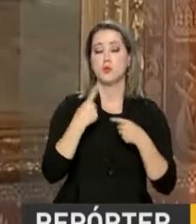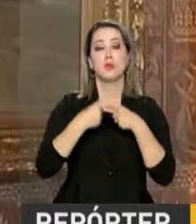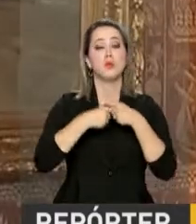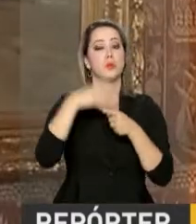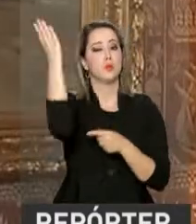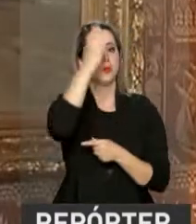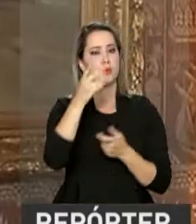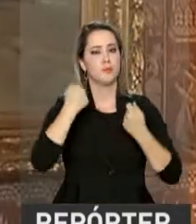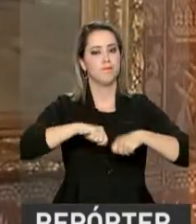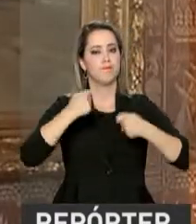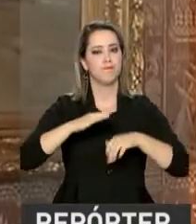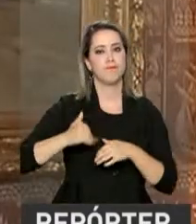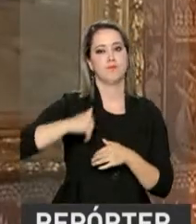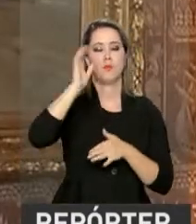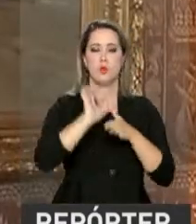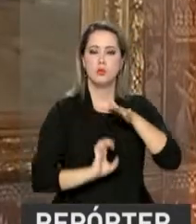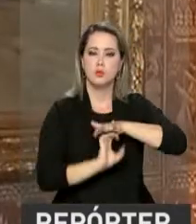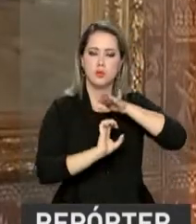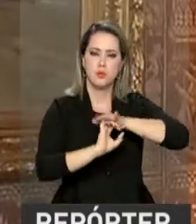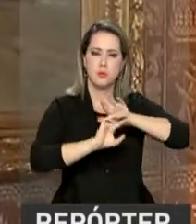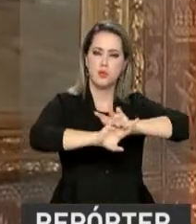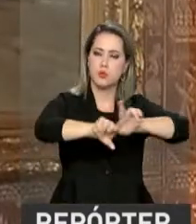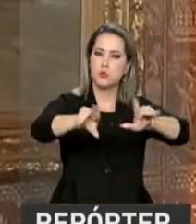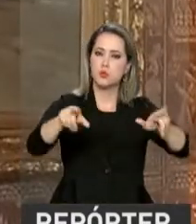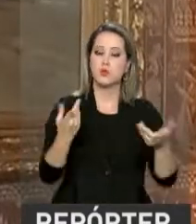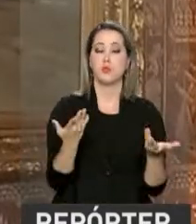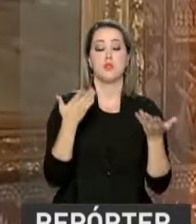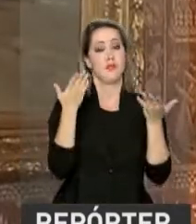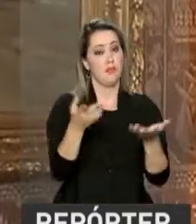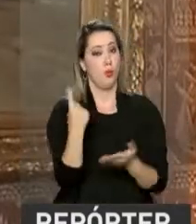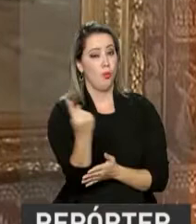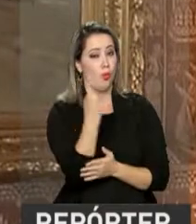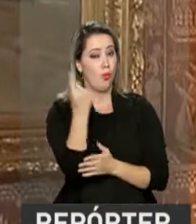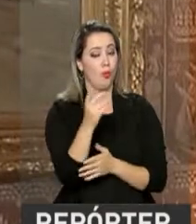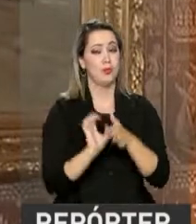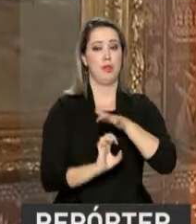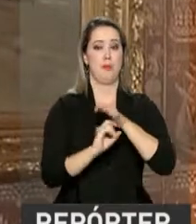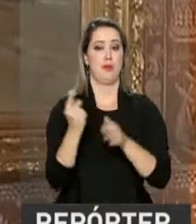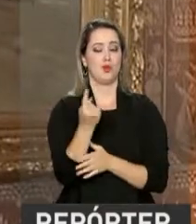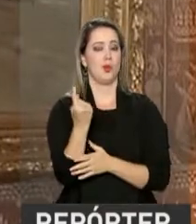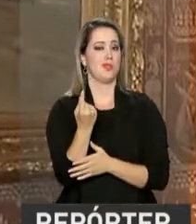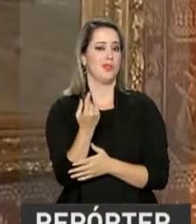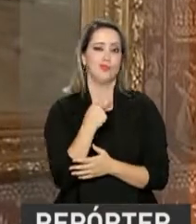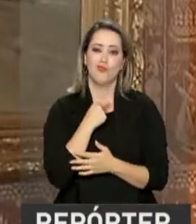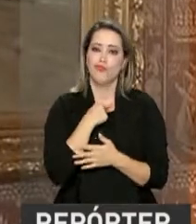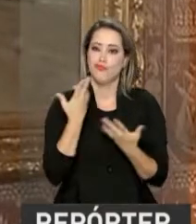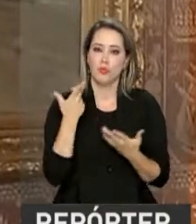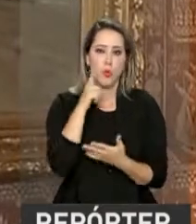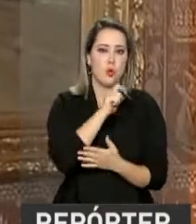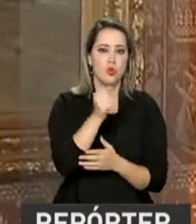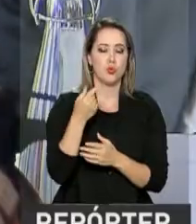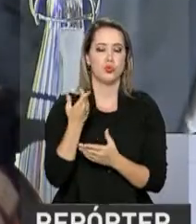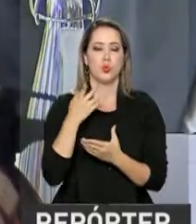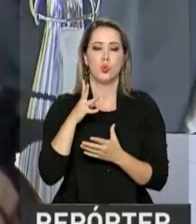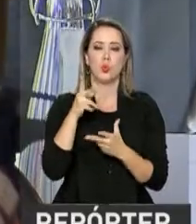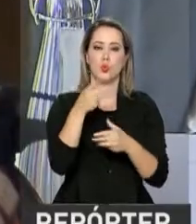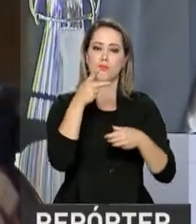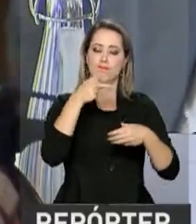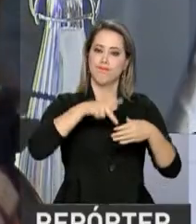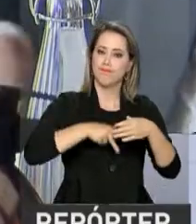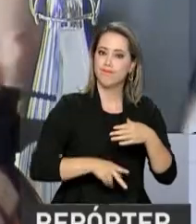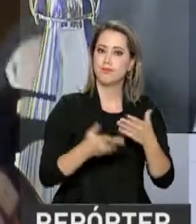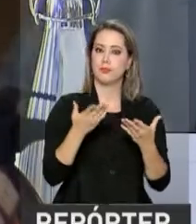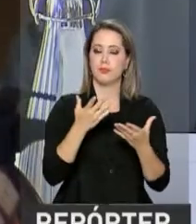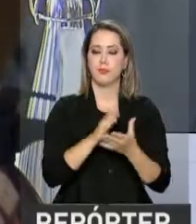empresas qualidade maior e afetou mas sozinha não conseguirá desenvolver todas as riquezas do pré sal essa também